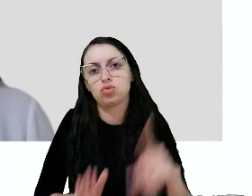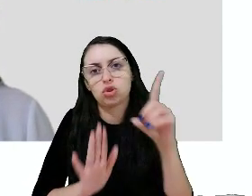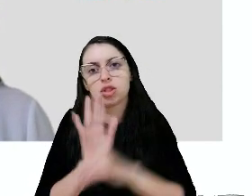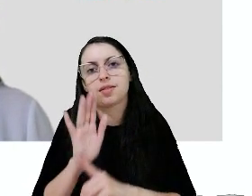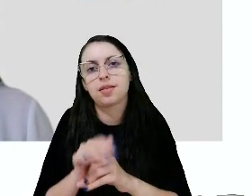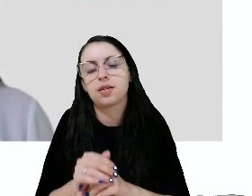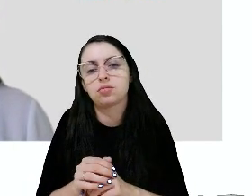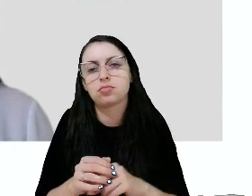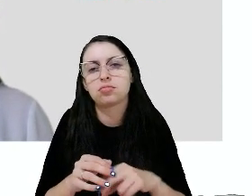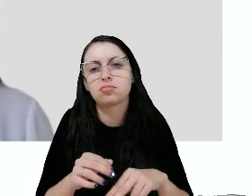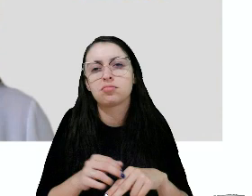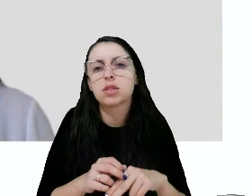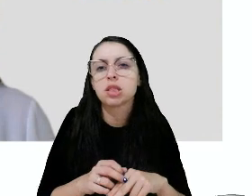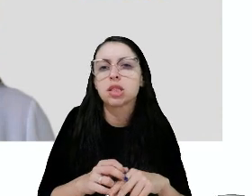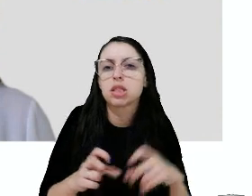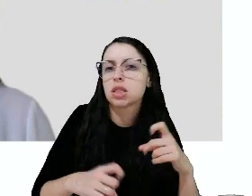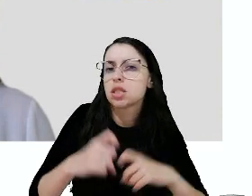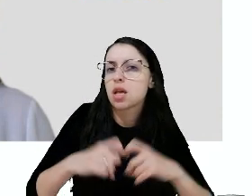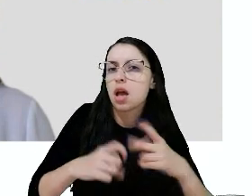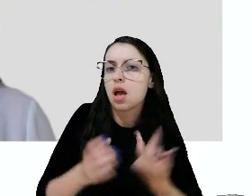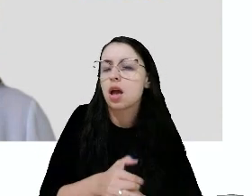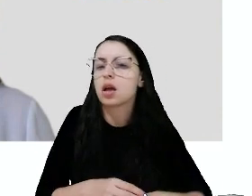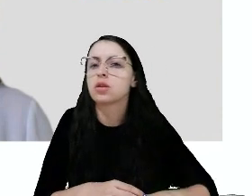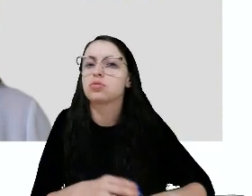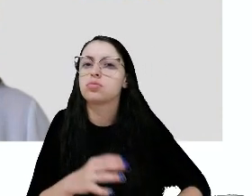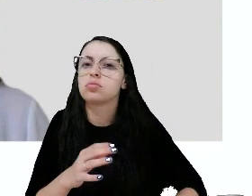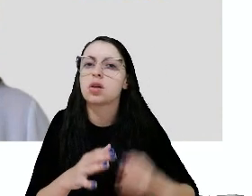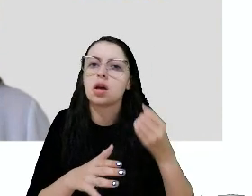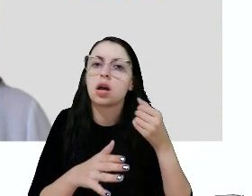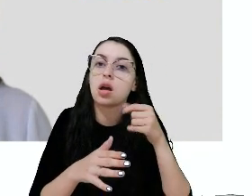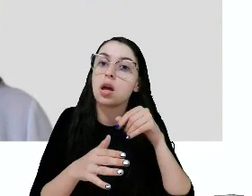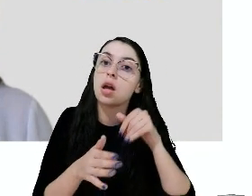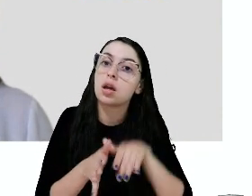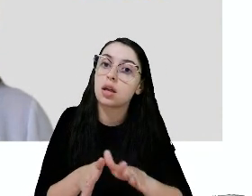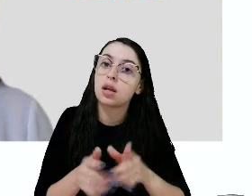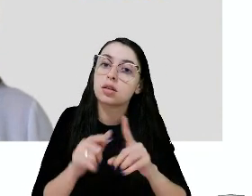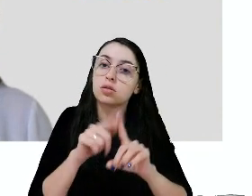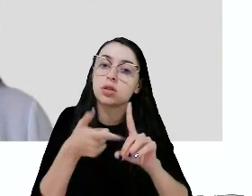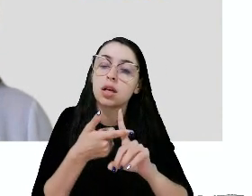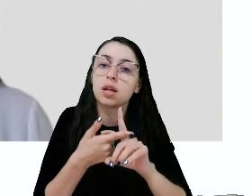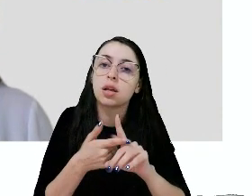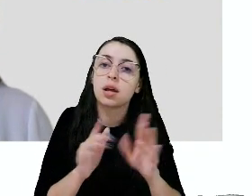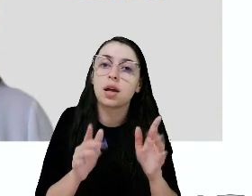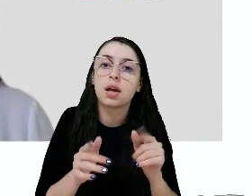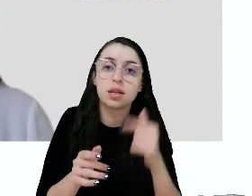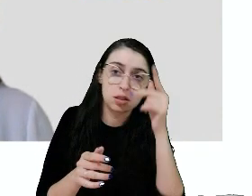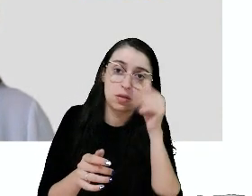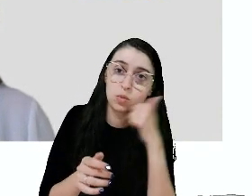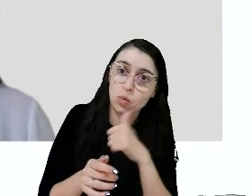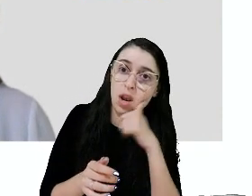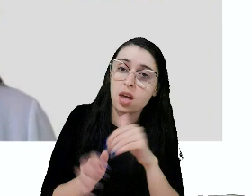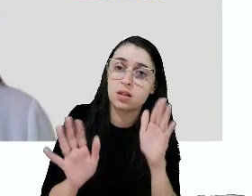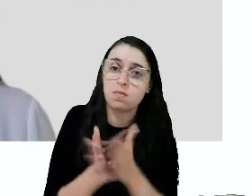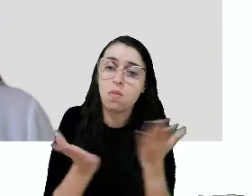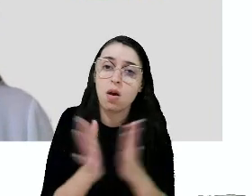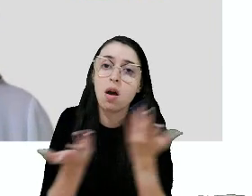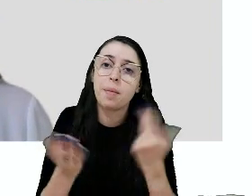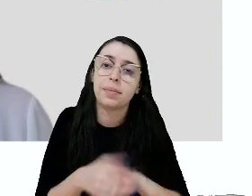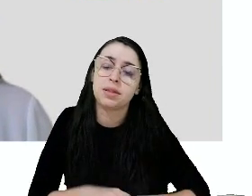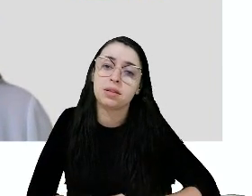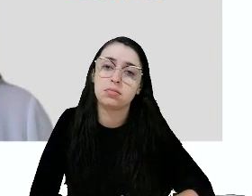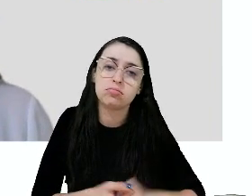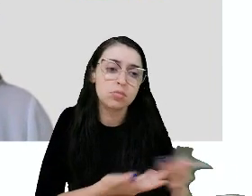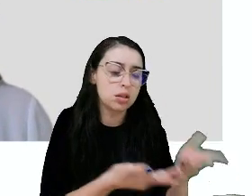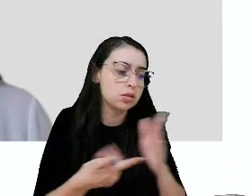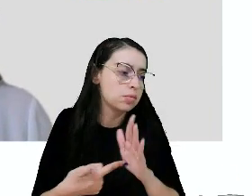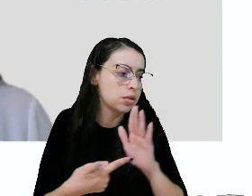dos direitos sexuais e reprodutivos das mulheres, eu quero dizer, das mulheres de baixa renda, dessas mulheres vulneráveis,